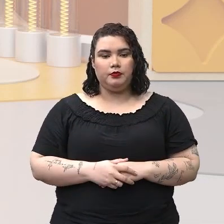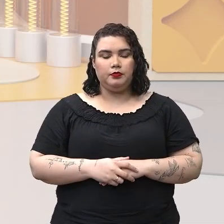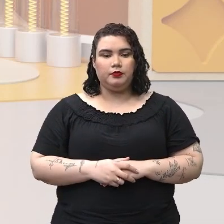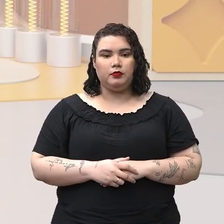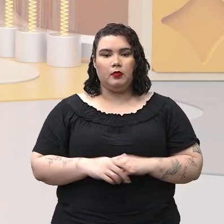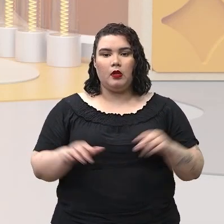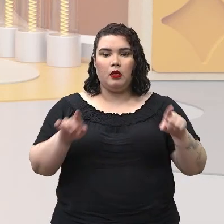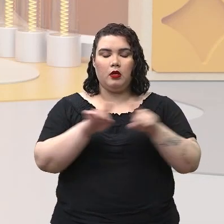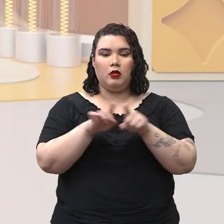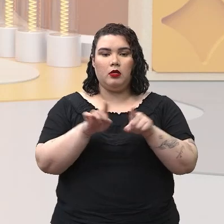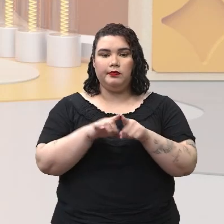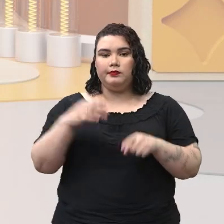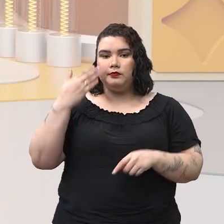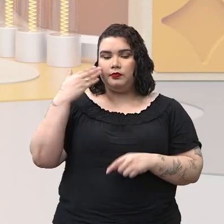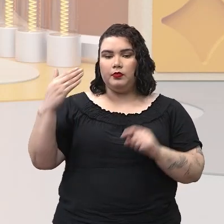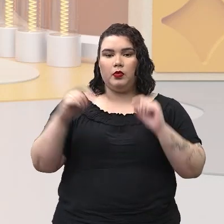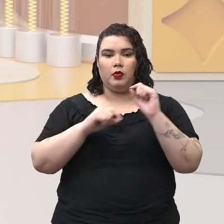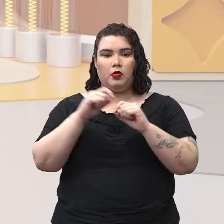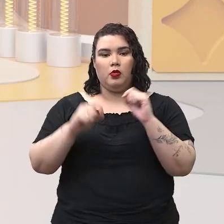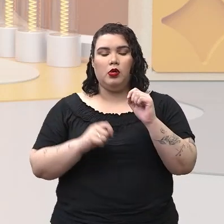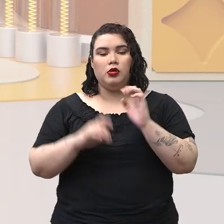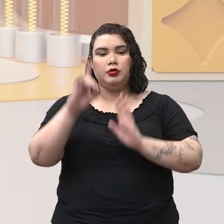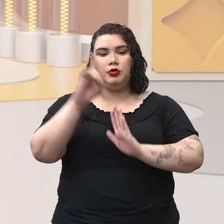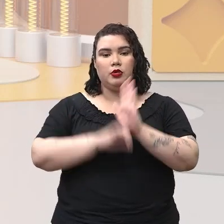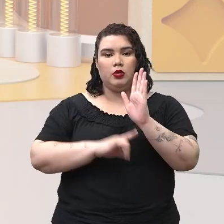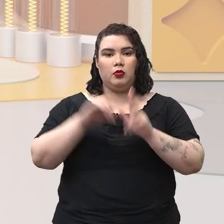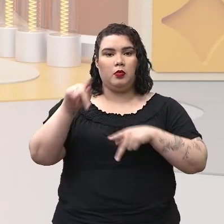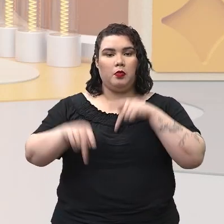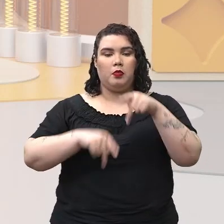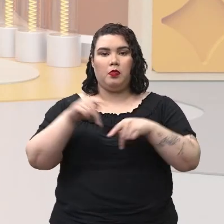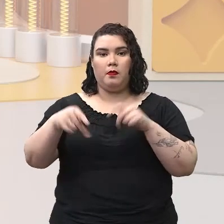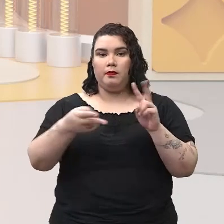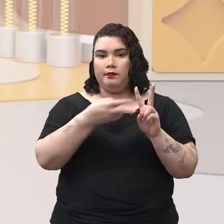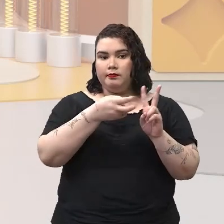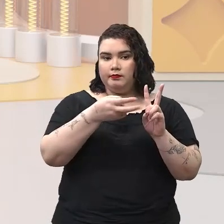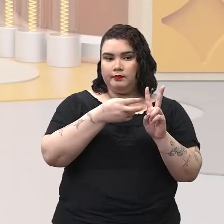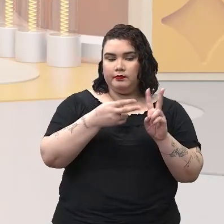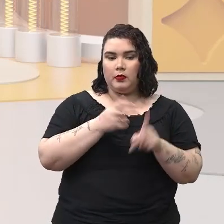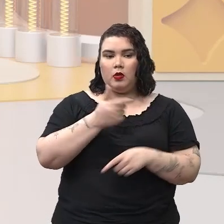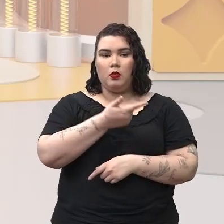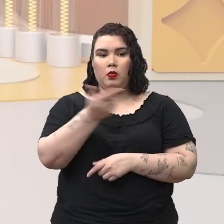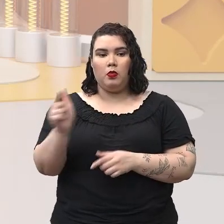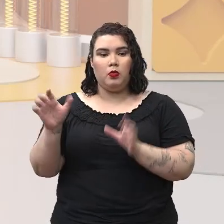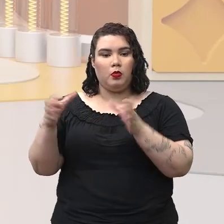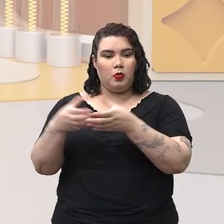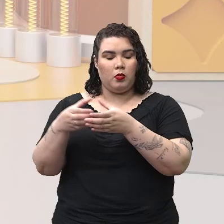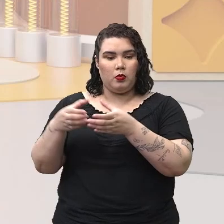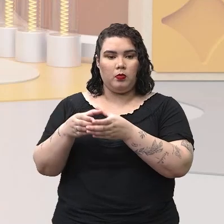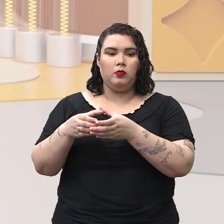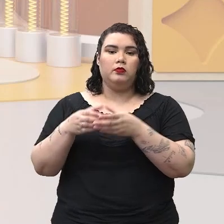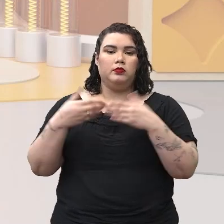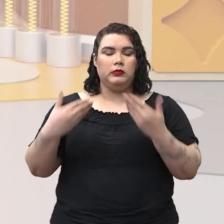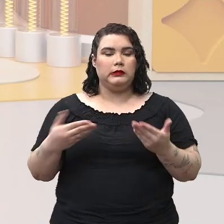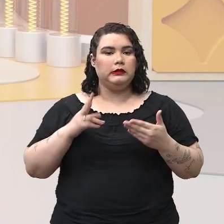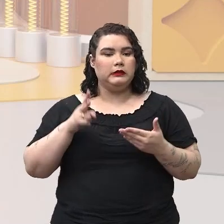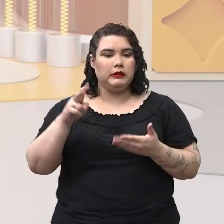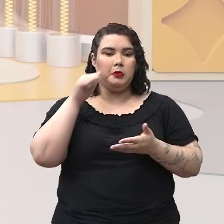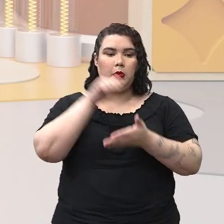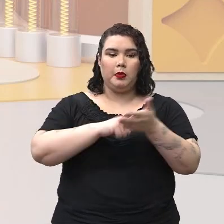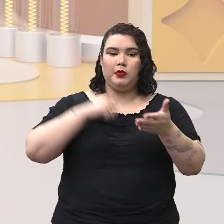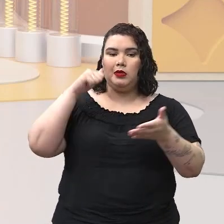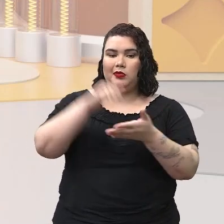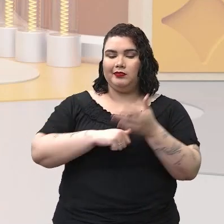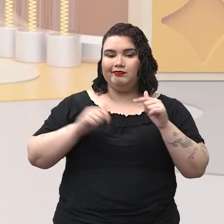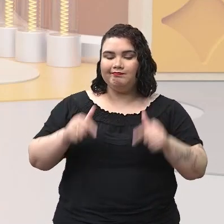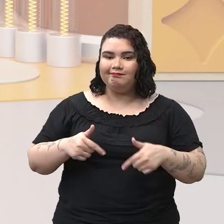A gente também tem ali a questão dos direitos dos povos indígenas, né, que é outro grupo que sempre luta ali com relação